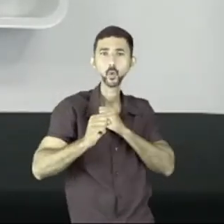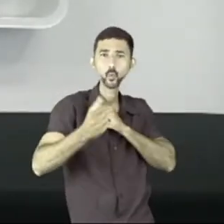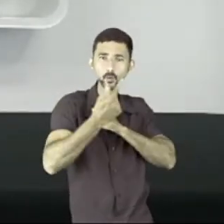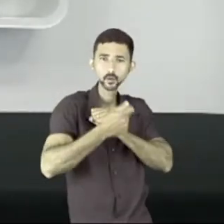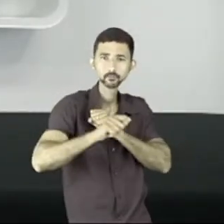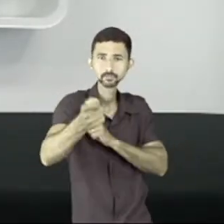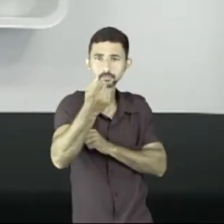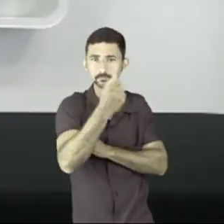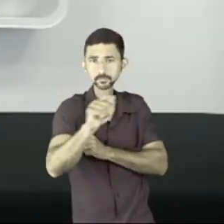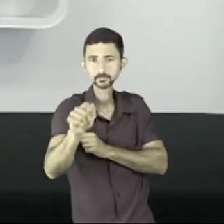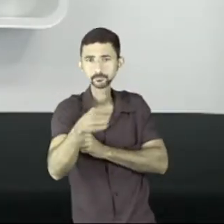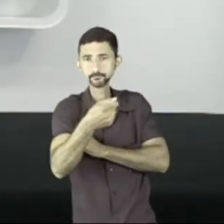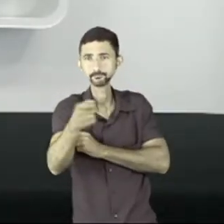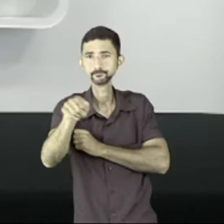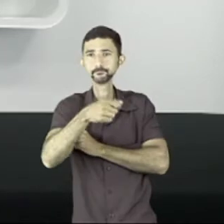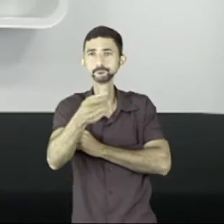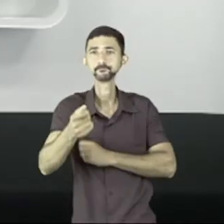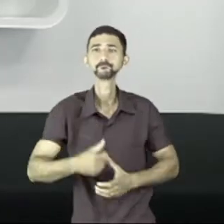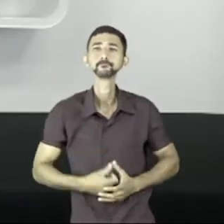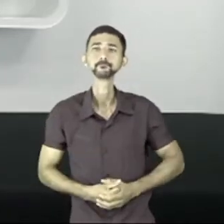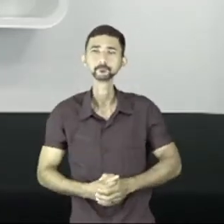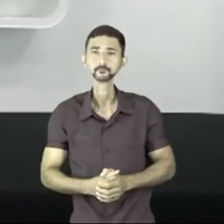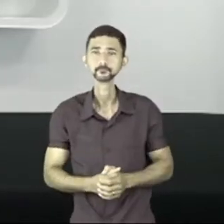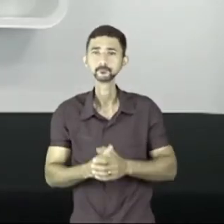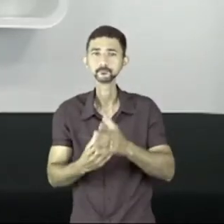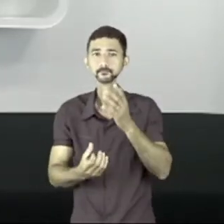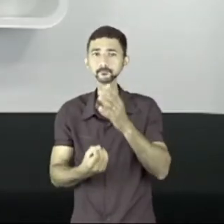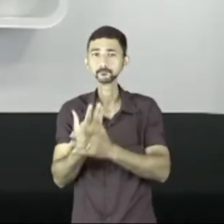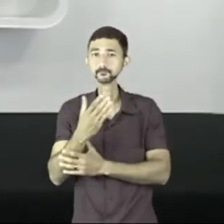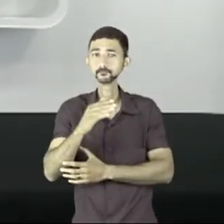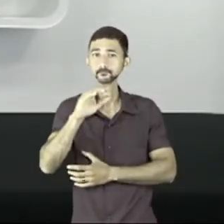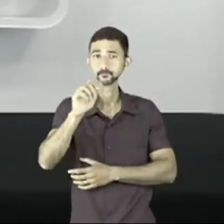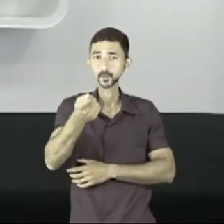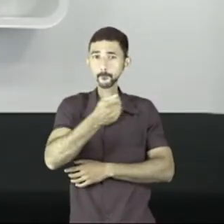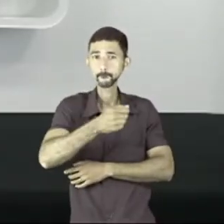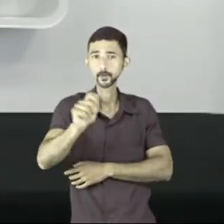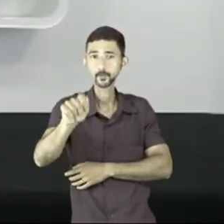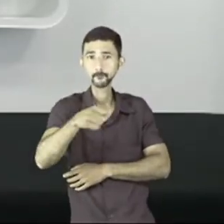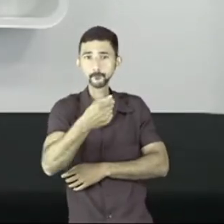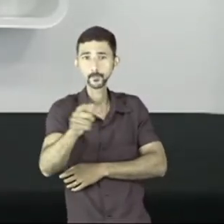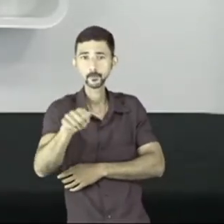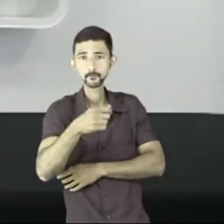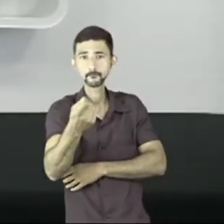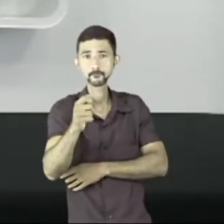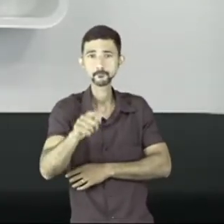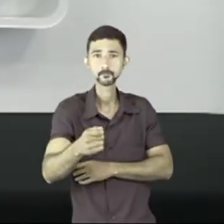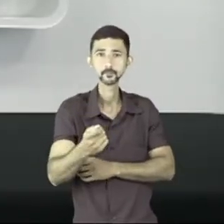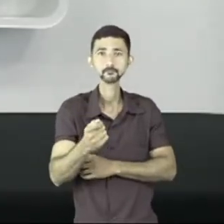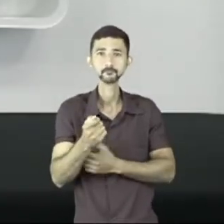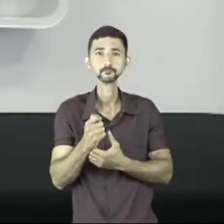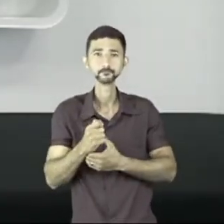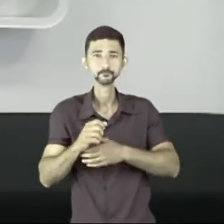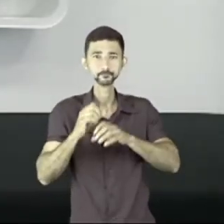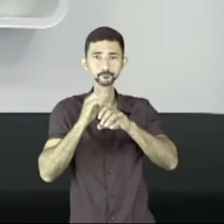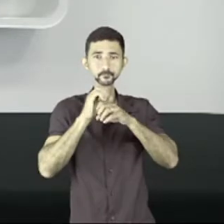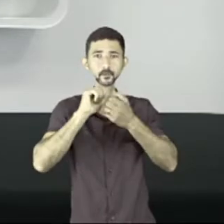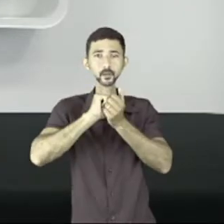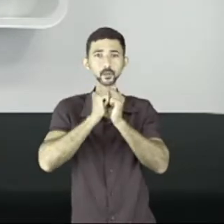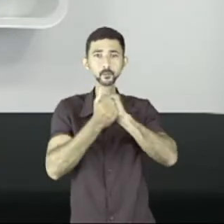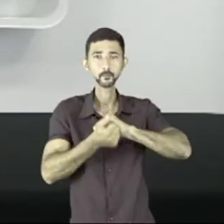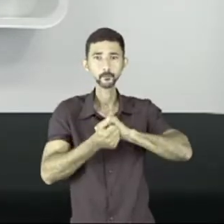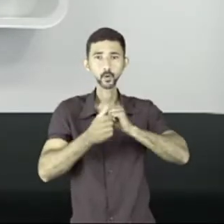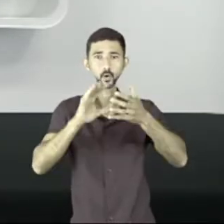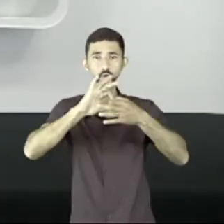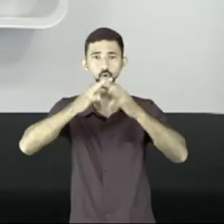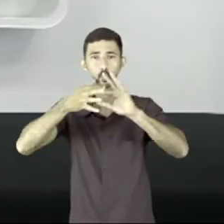espadas. E surgiu a esgrima. A esgrima, como esporte olímpico, como uma luta que